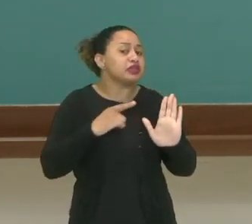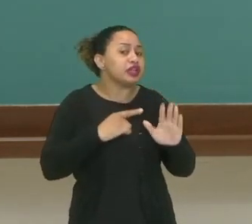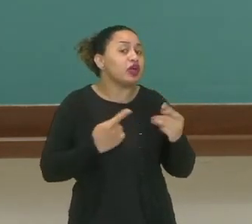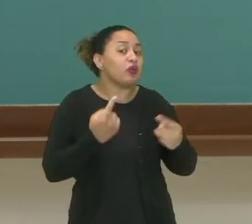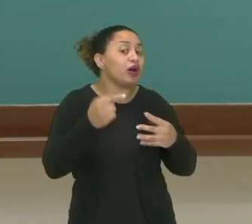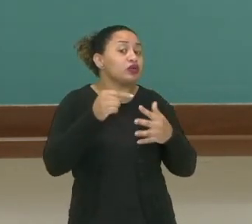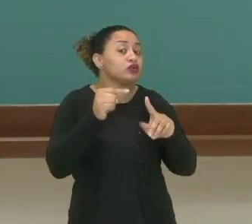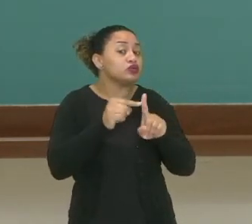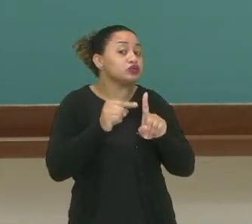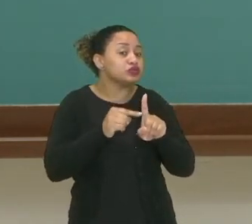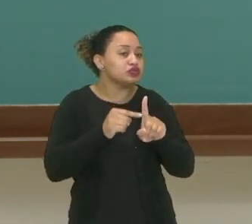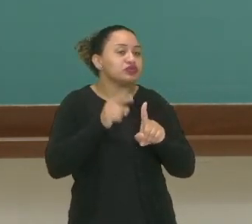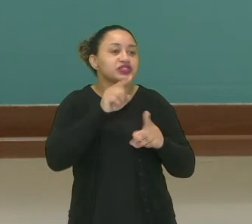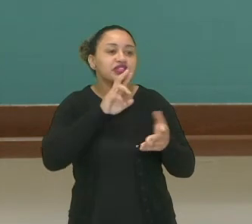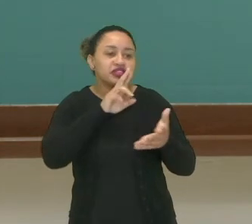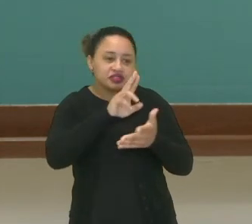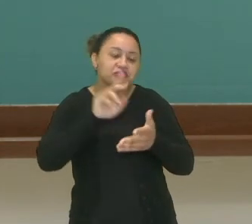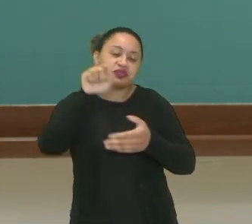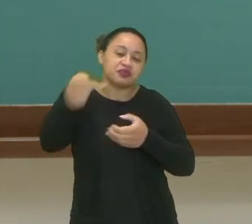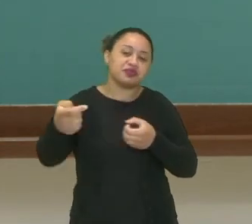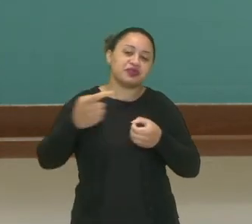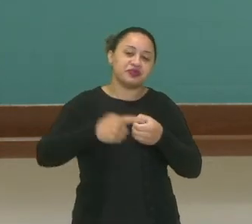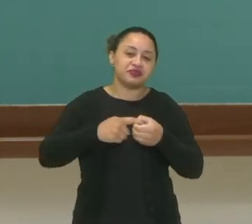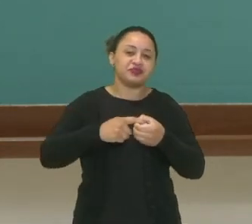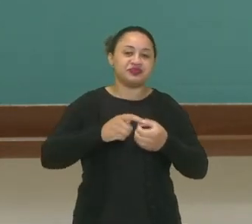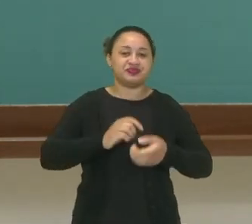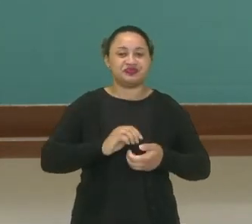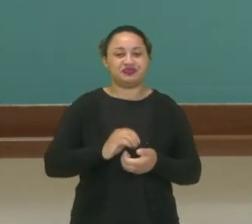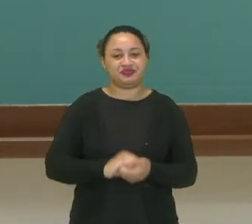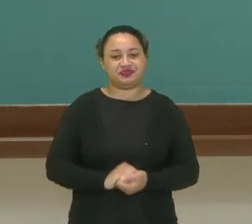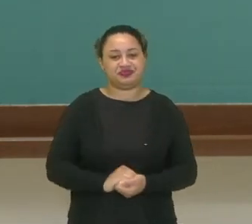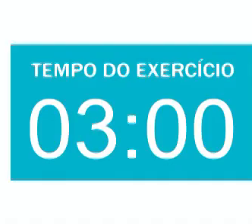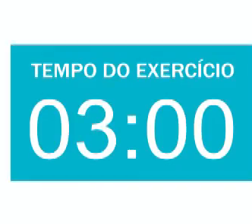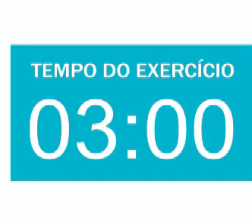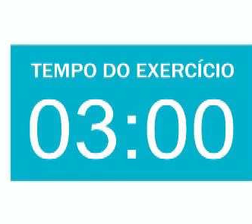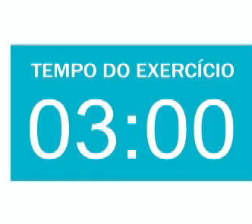acha? Faz aí, que eu volto a seguir, gabaritar contigo.